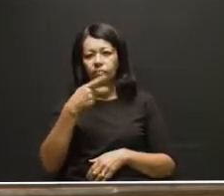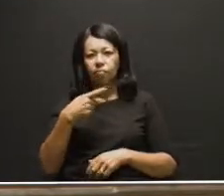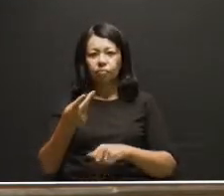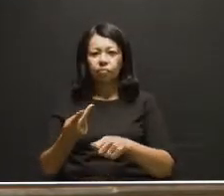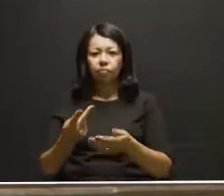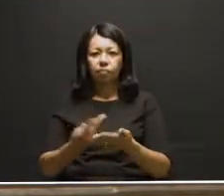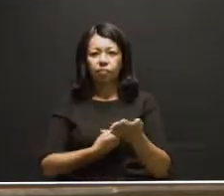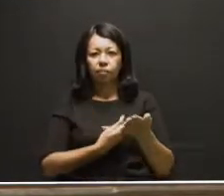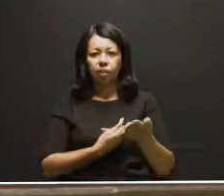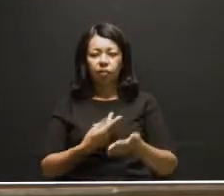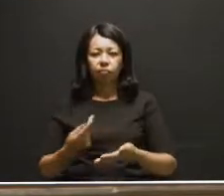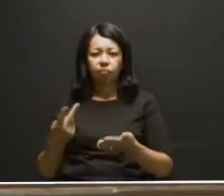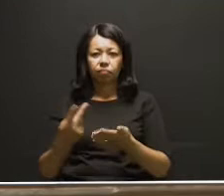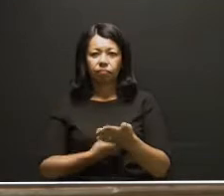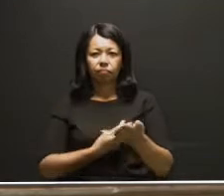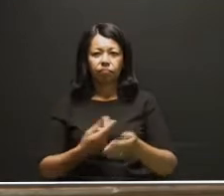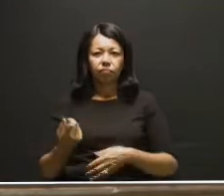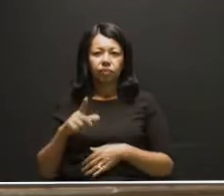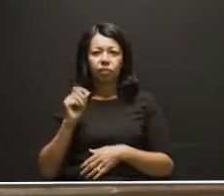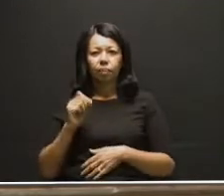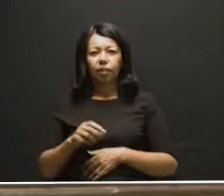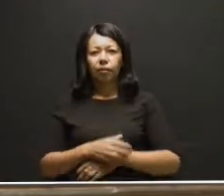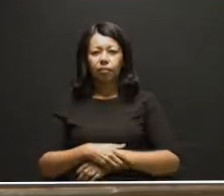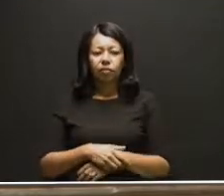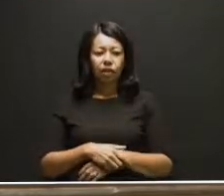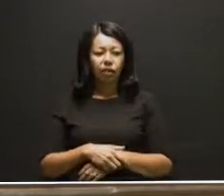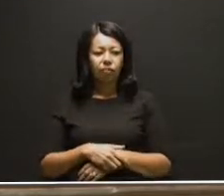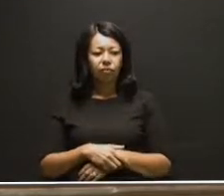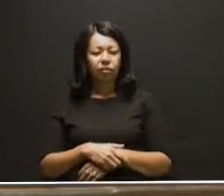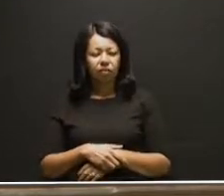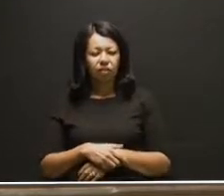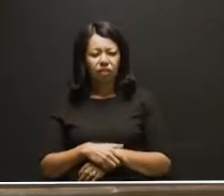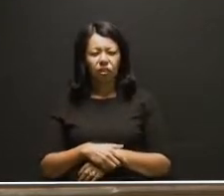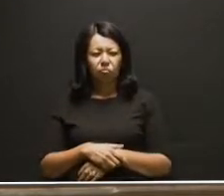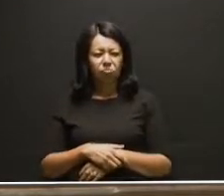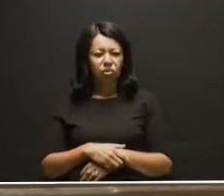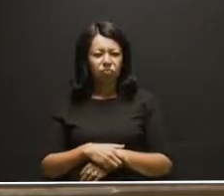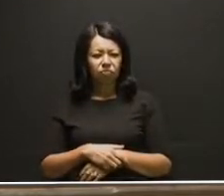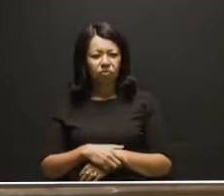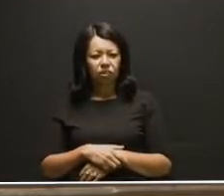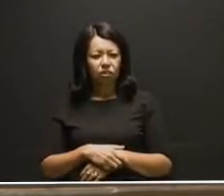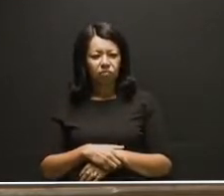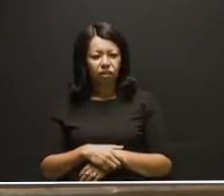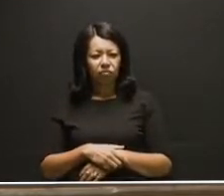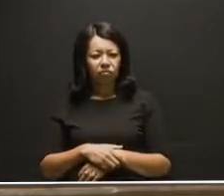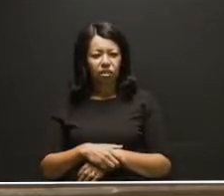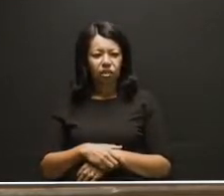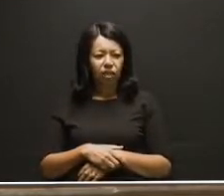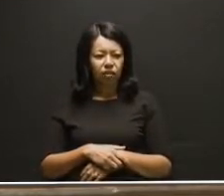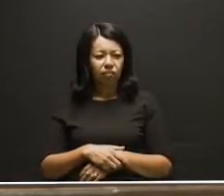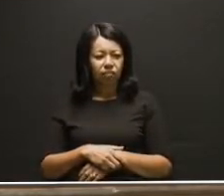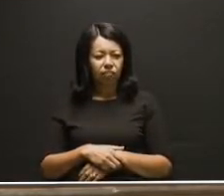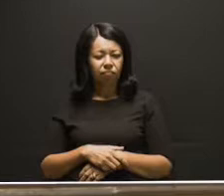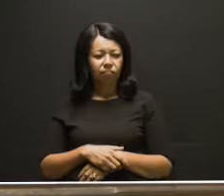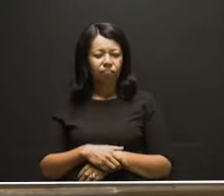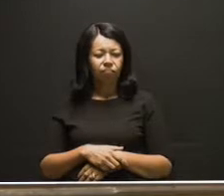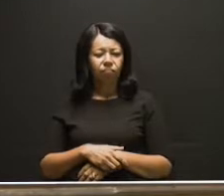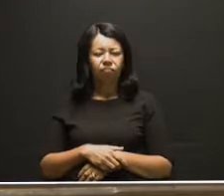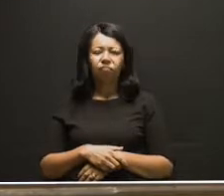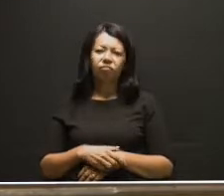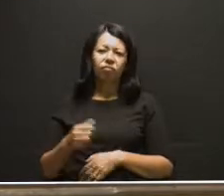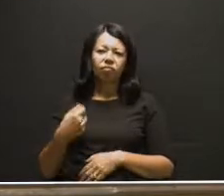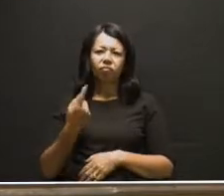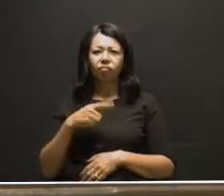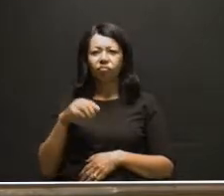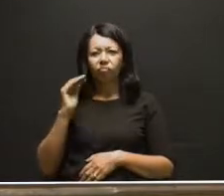flexibilizar para voltar atrás ou seja nós passamos aqui fomos convencidos um bom projeto passamos como os ruins da